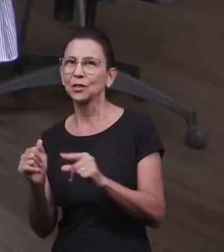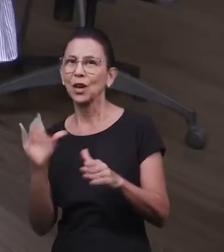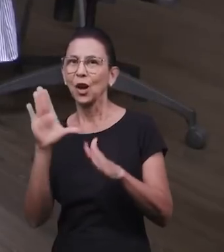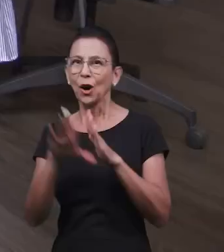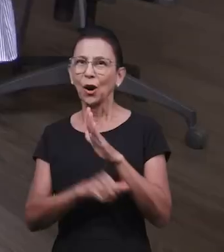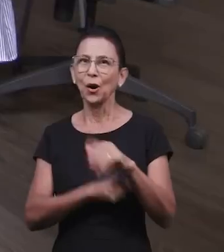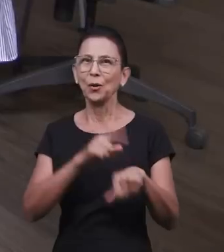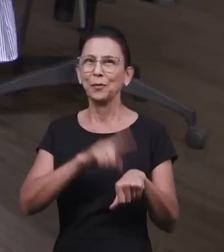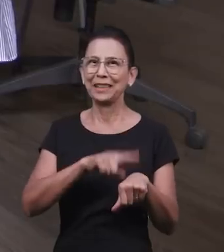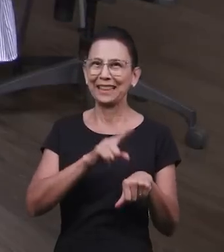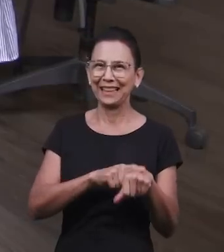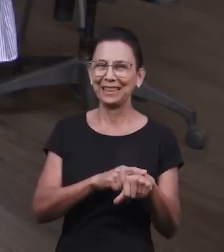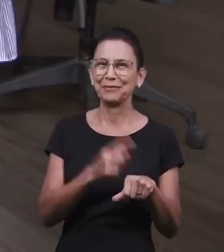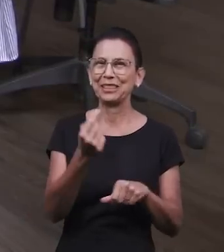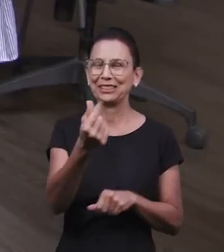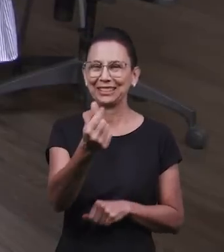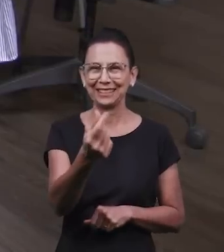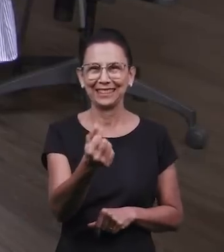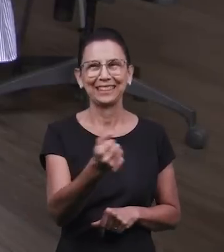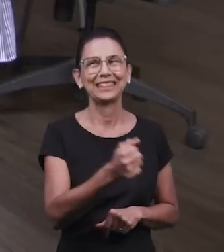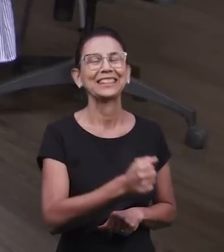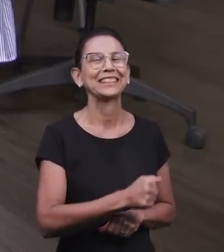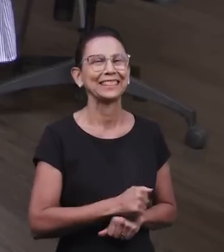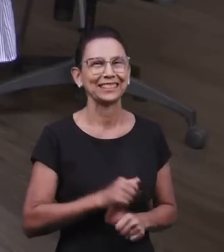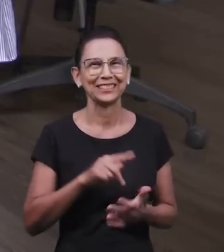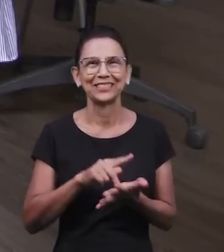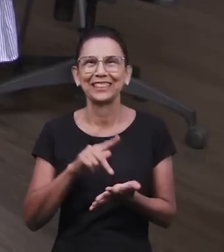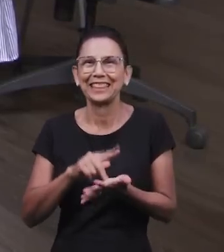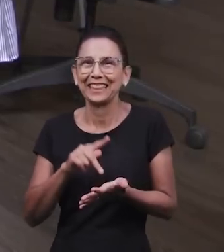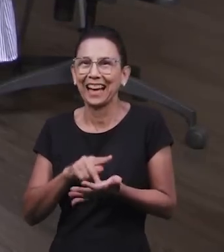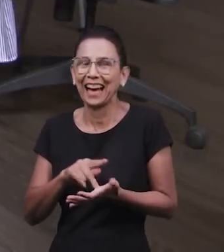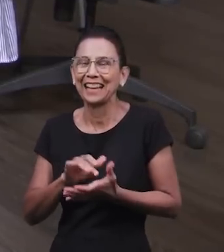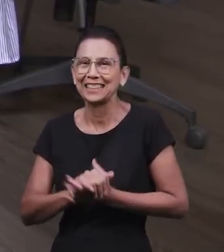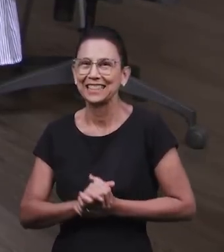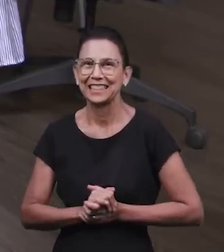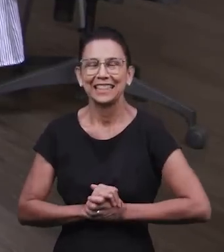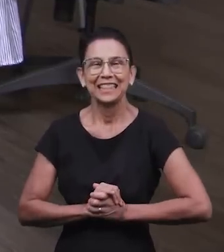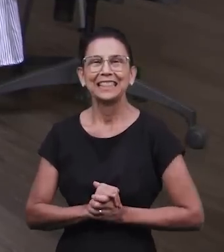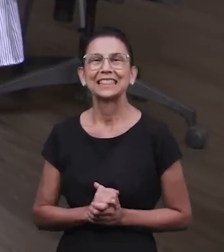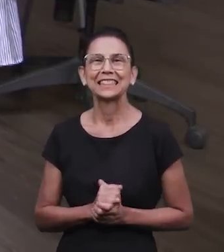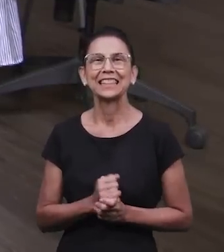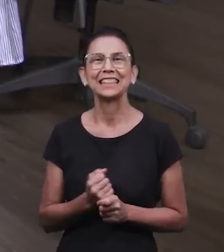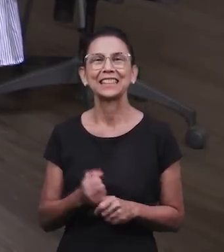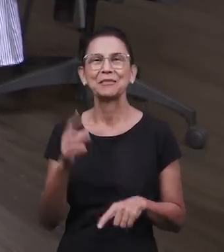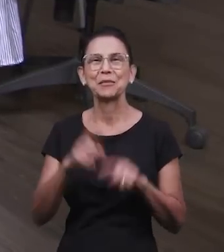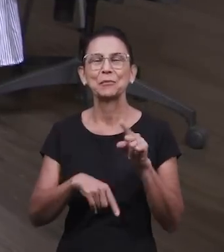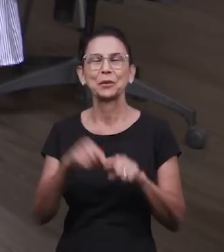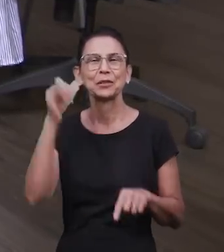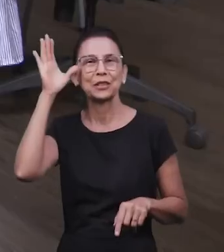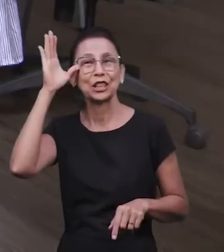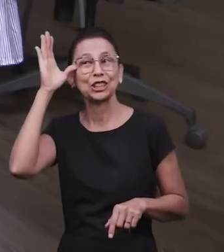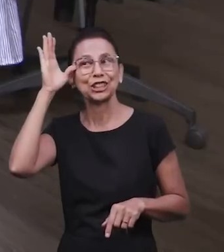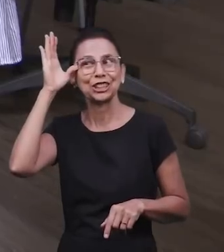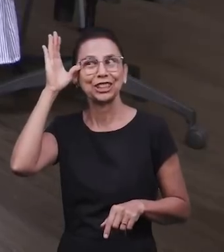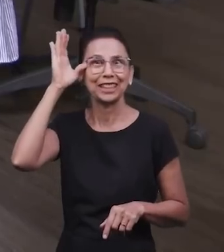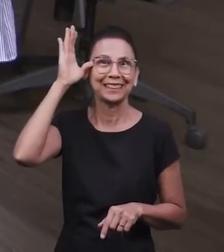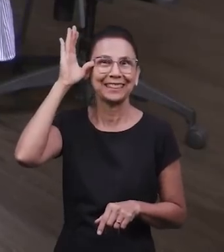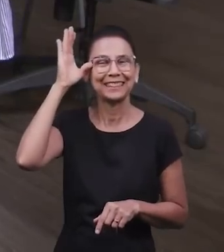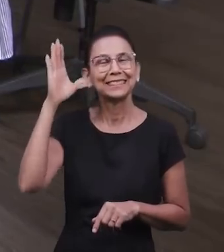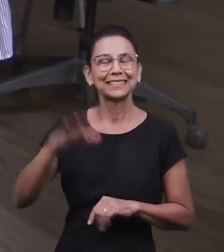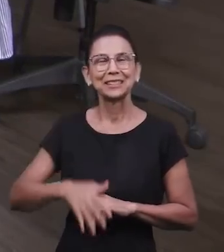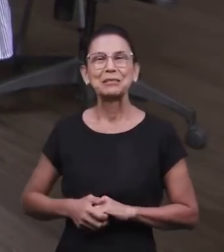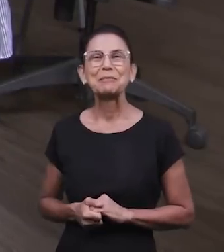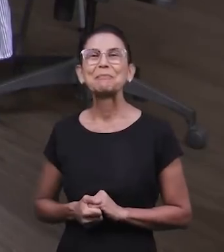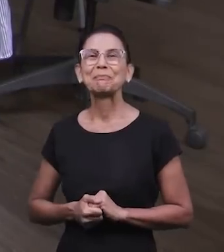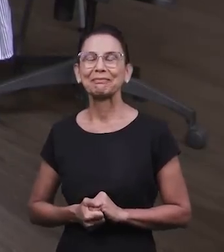além de roubar o seu tempo, roubar o seu dinheiro, né? Exatamente, porque sempre aparece um anuncinho de algum produto da China para você, né? E